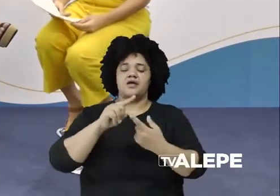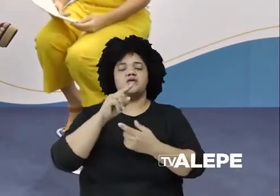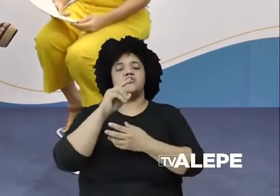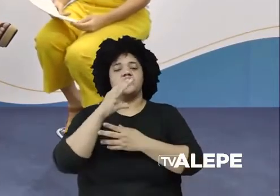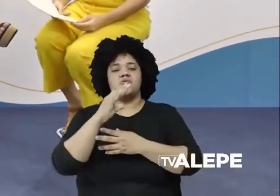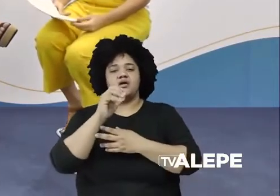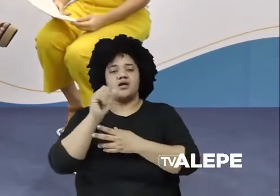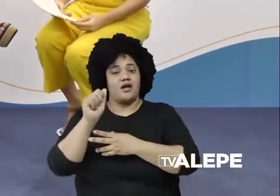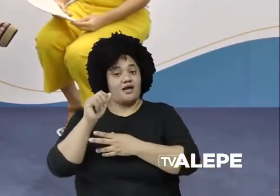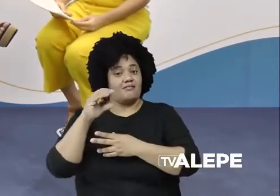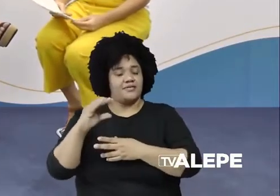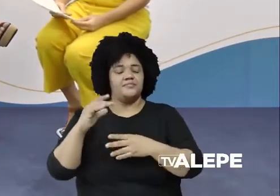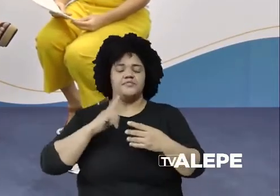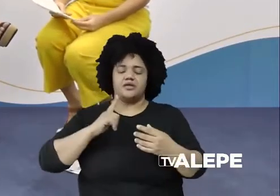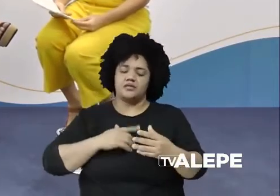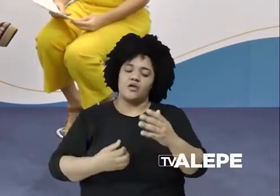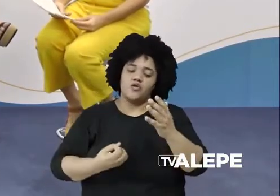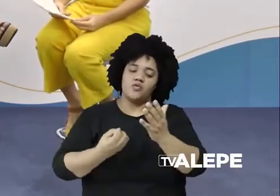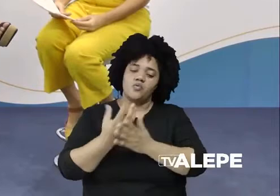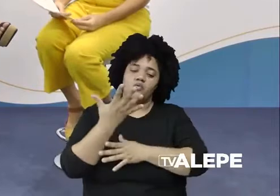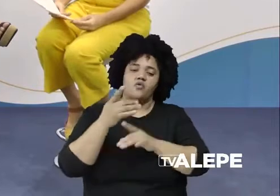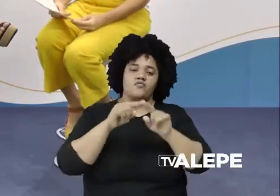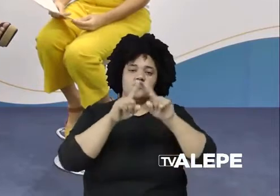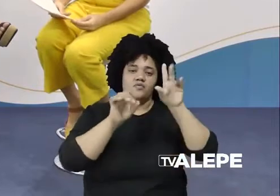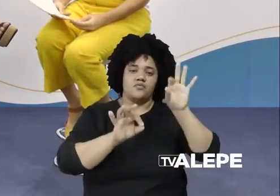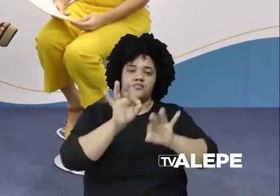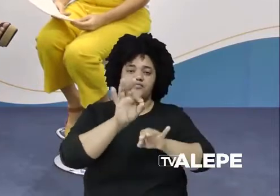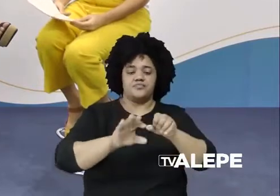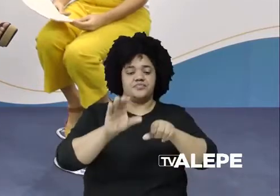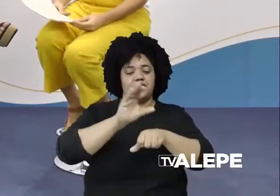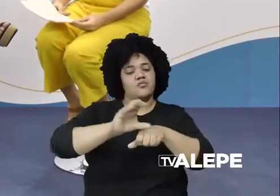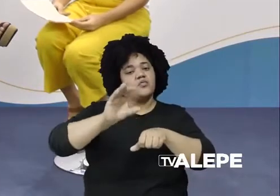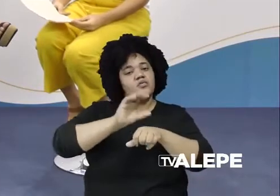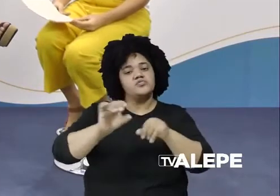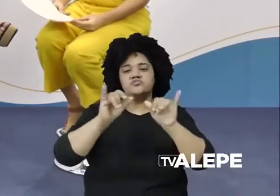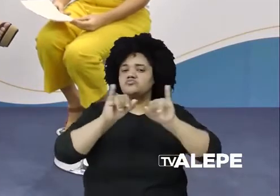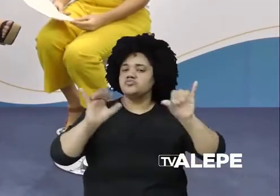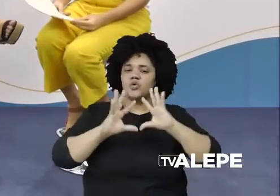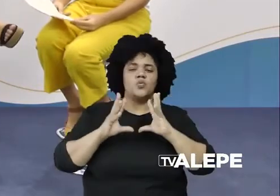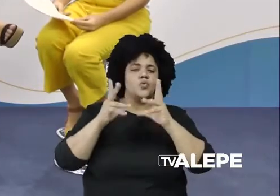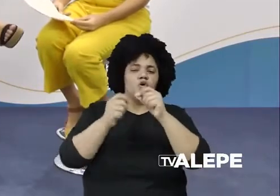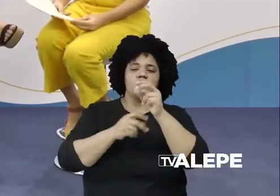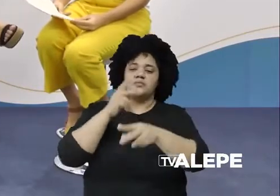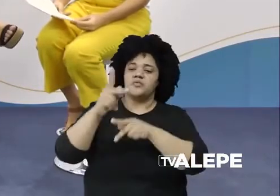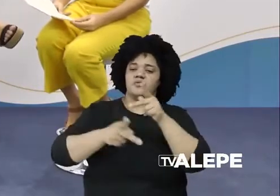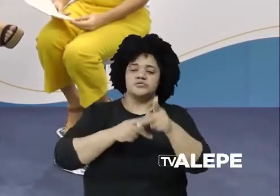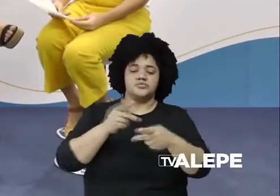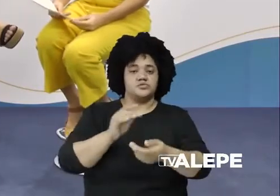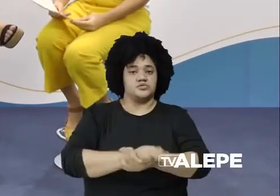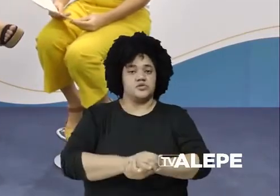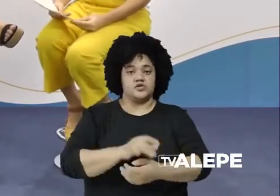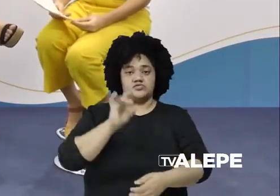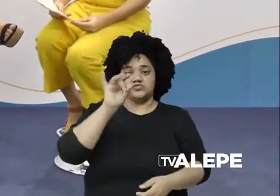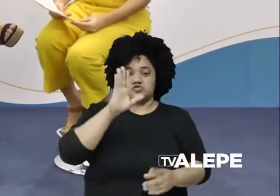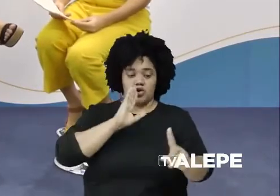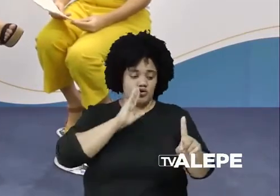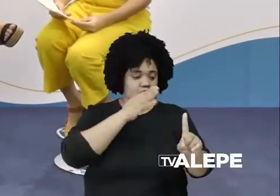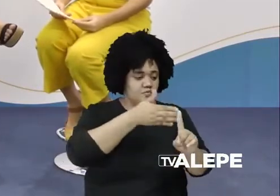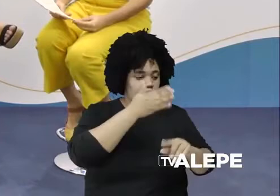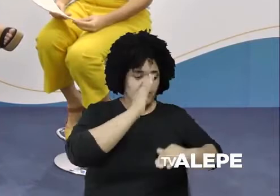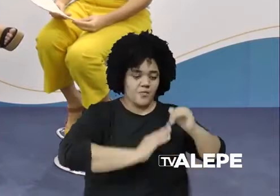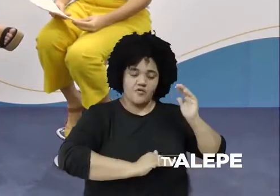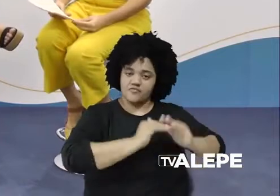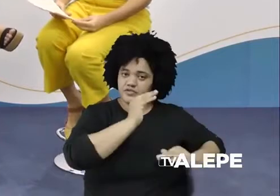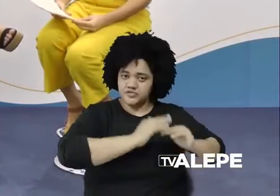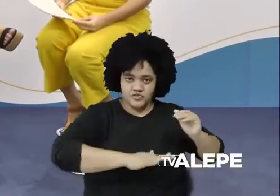gente lançou num novo formato de curso disponível para toda a população. Ele não é só específico para